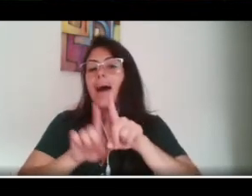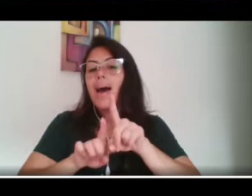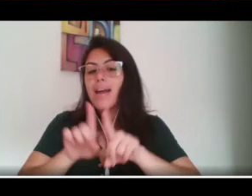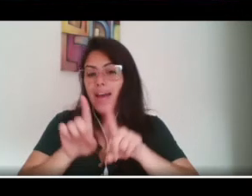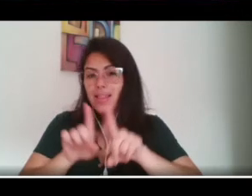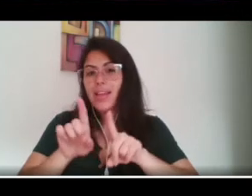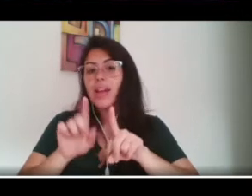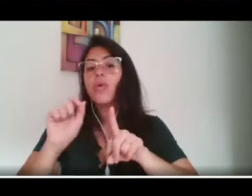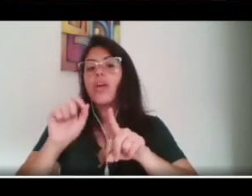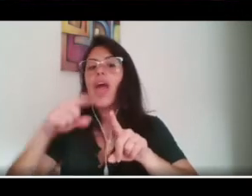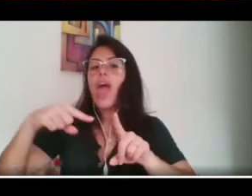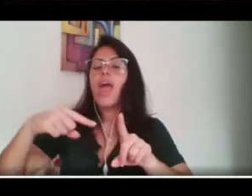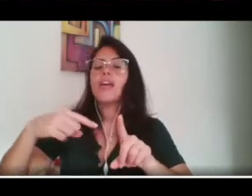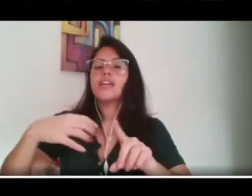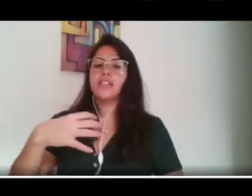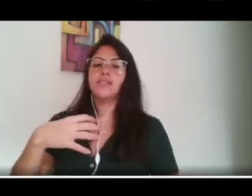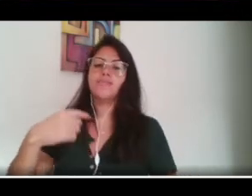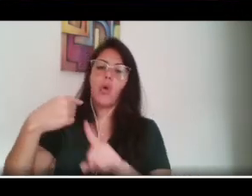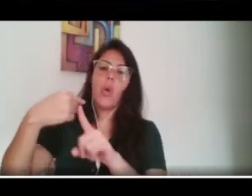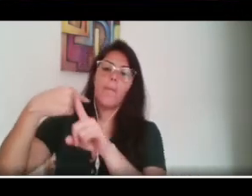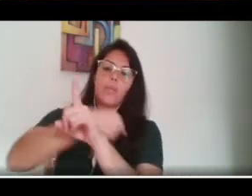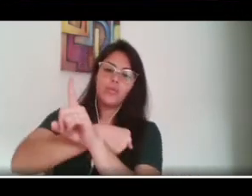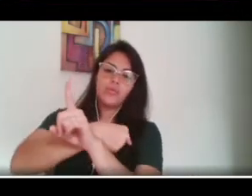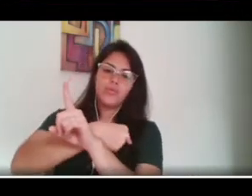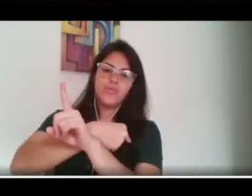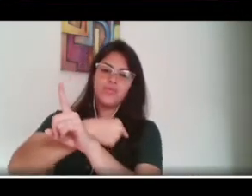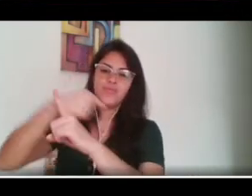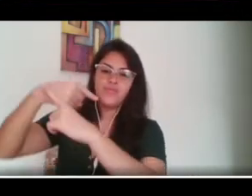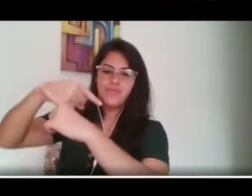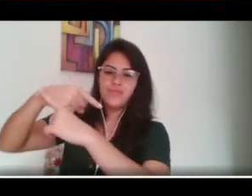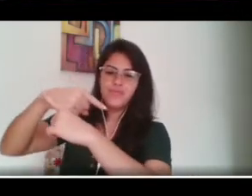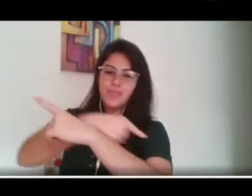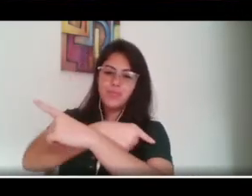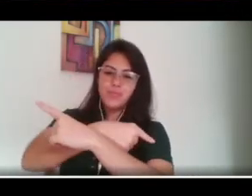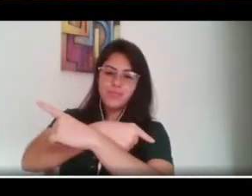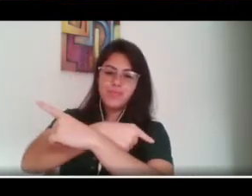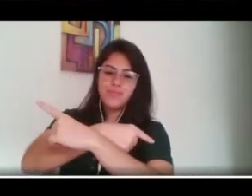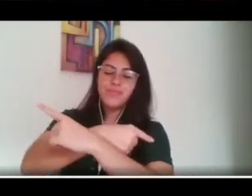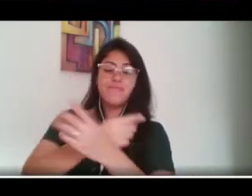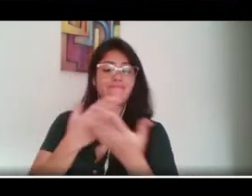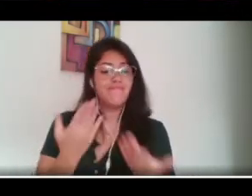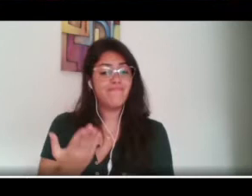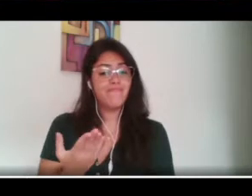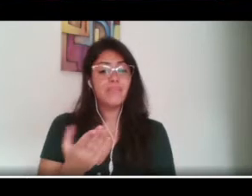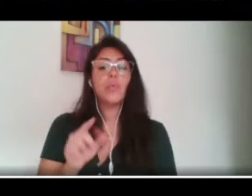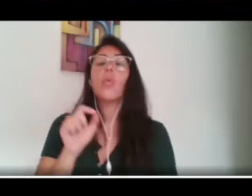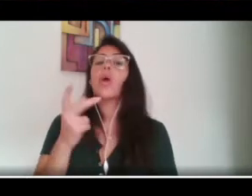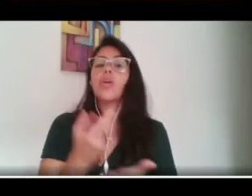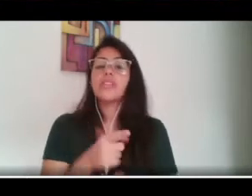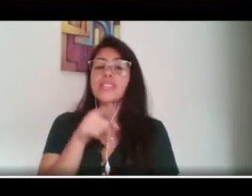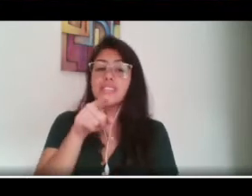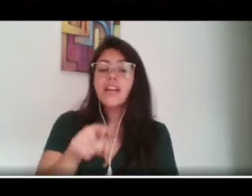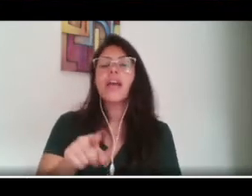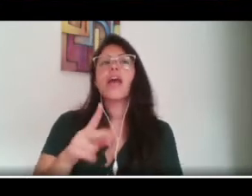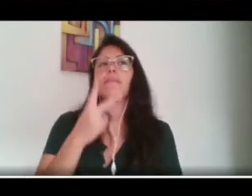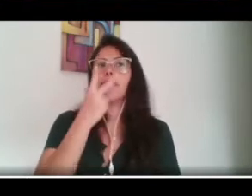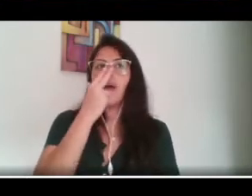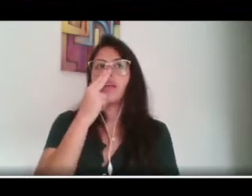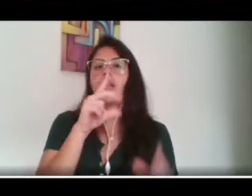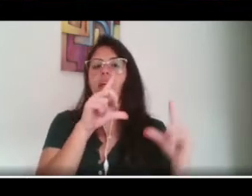oposto da velocidade. Então, esse corpo estaria desacelerando, certo? E